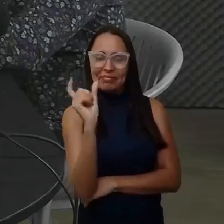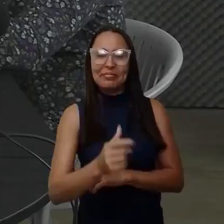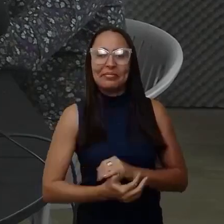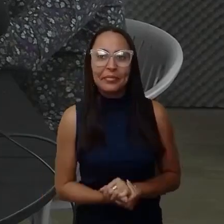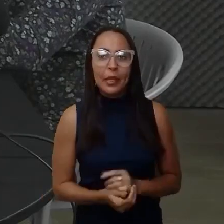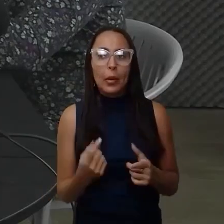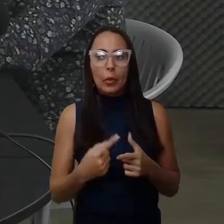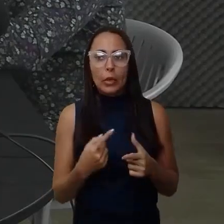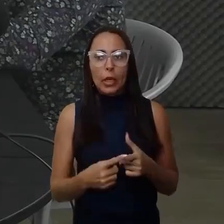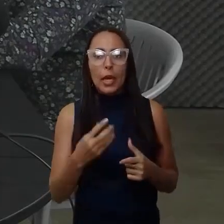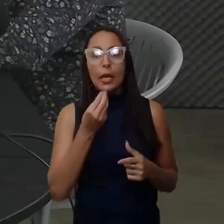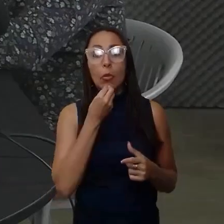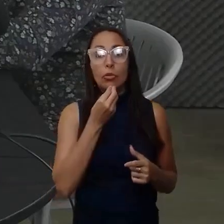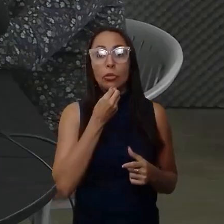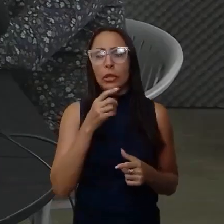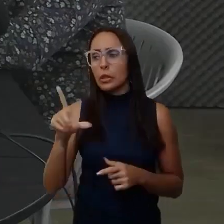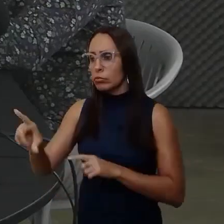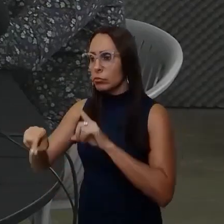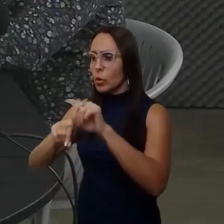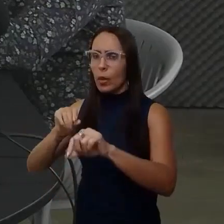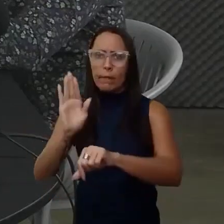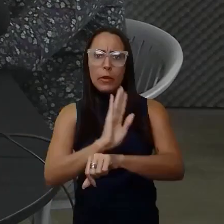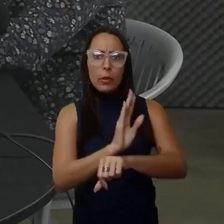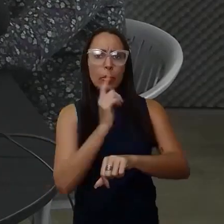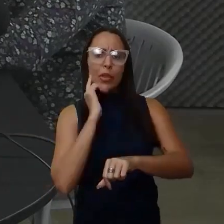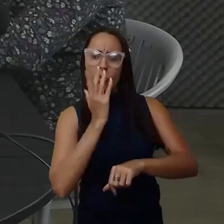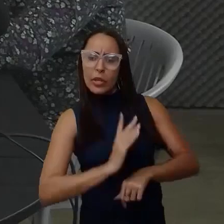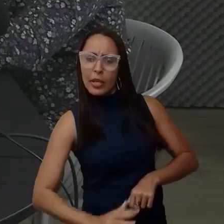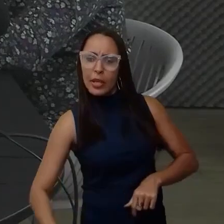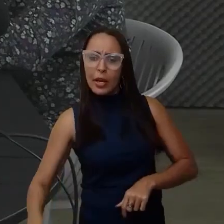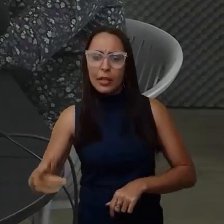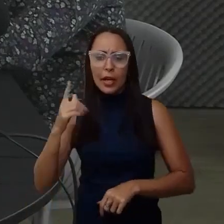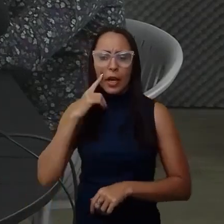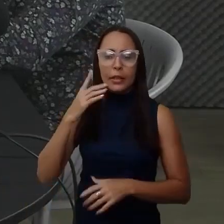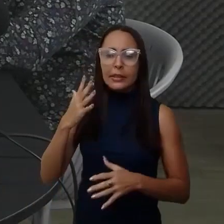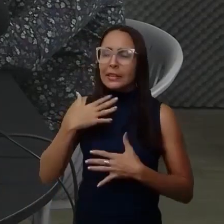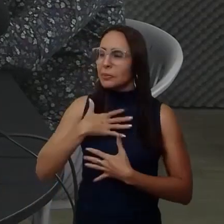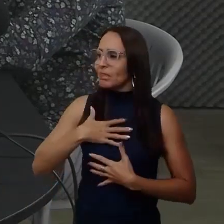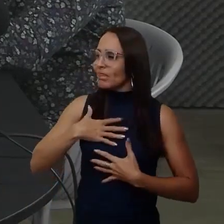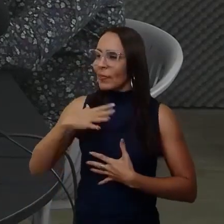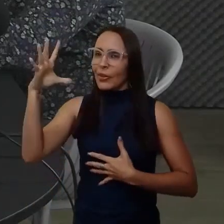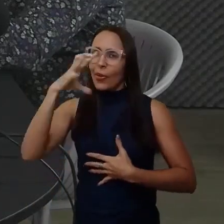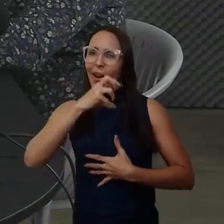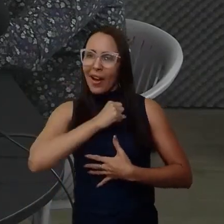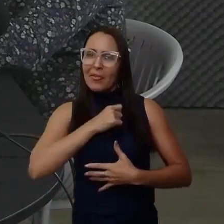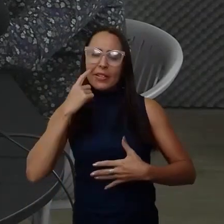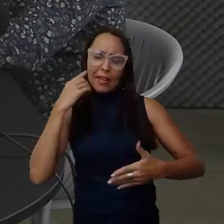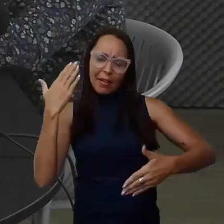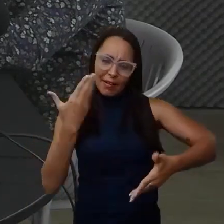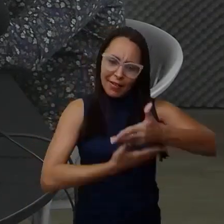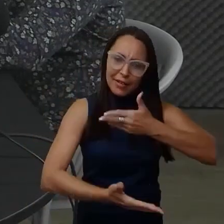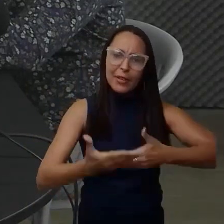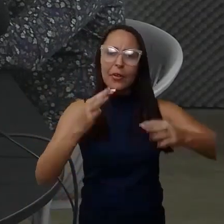Porque era a chance de escolher filmes. Então, desde muito pequena, esse universo do cinema me fascinava por conta dessa relação com a família.